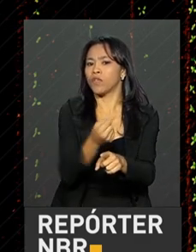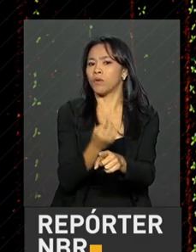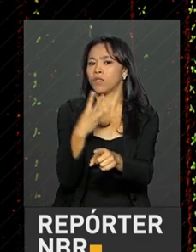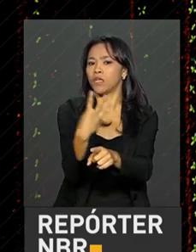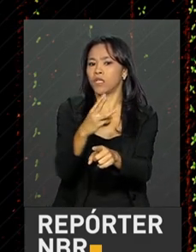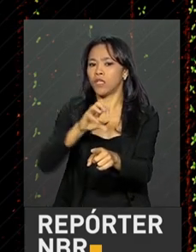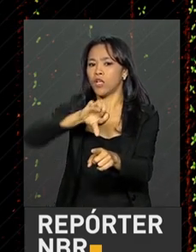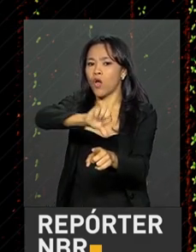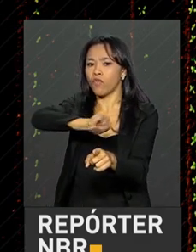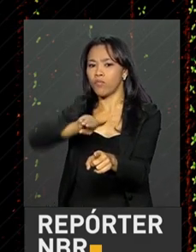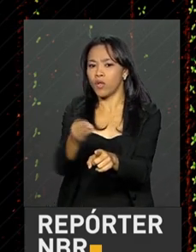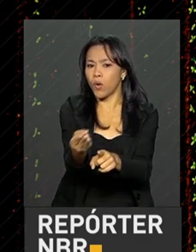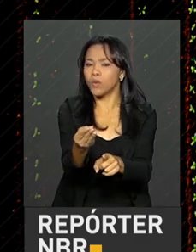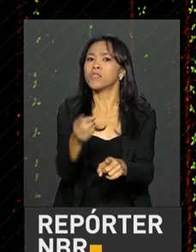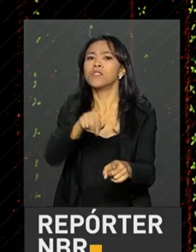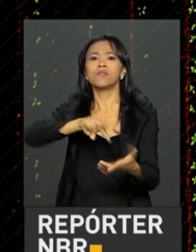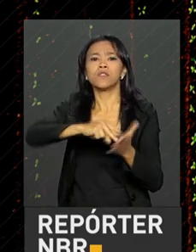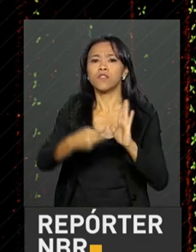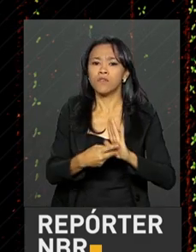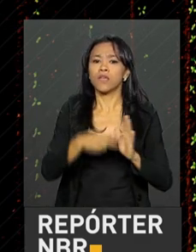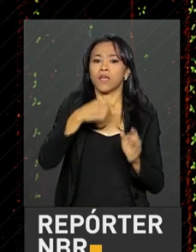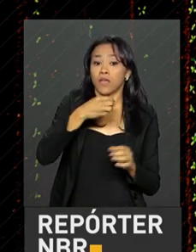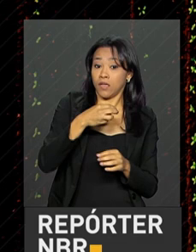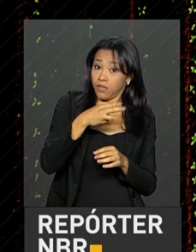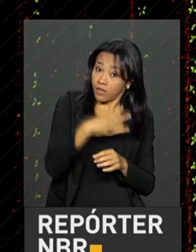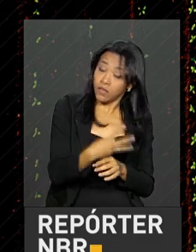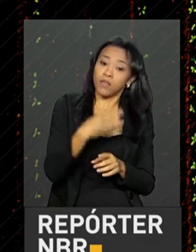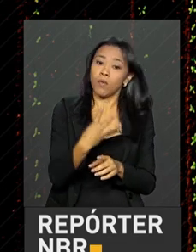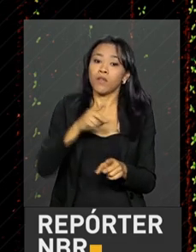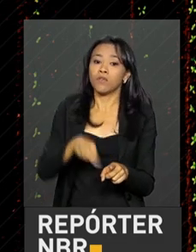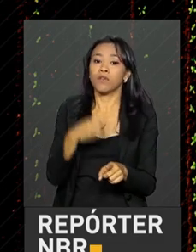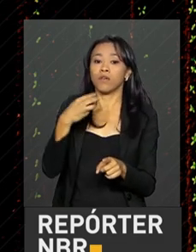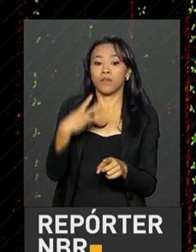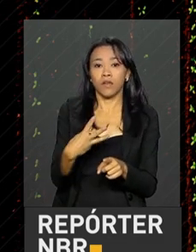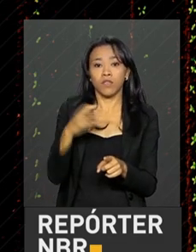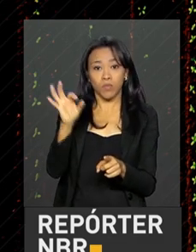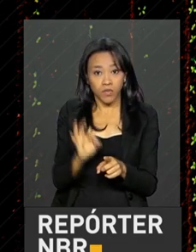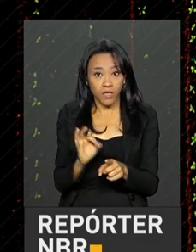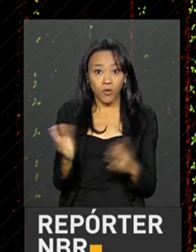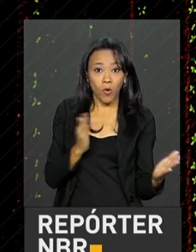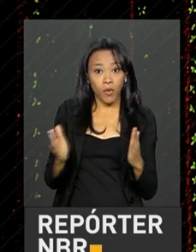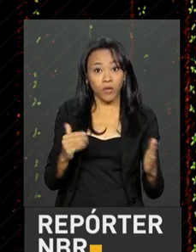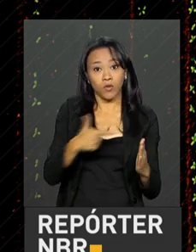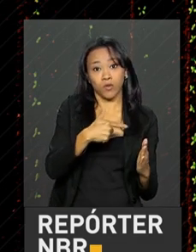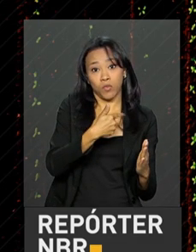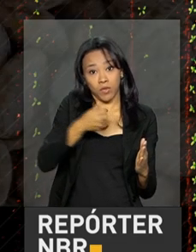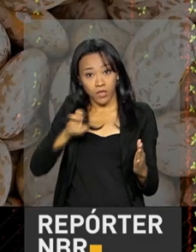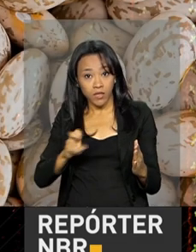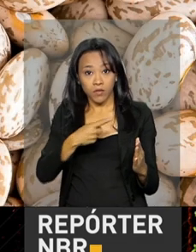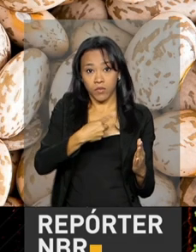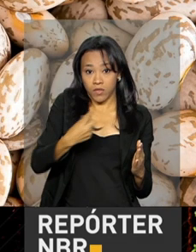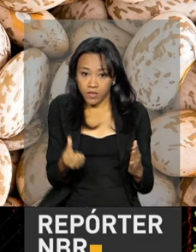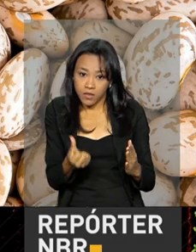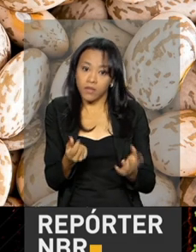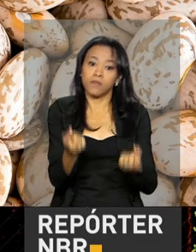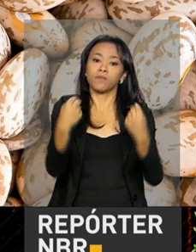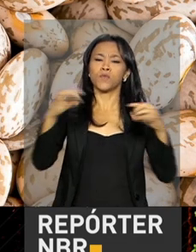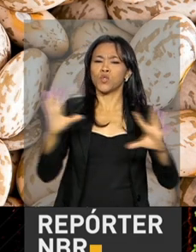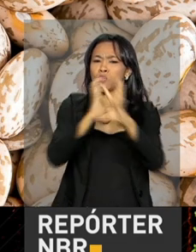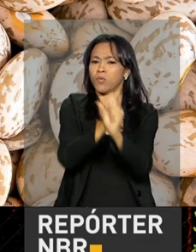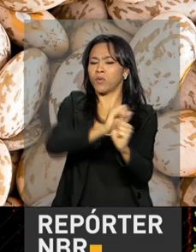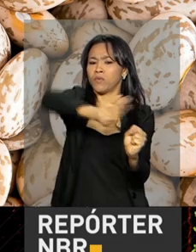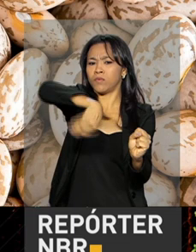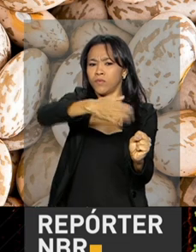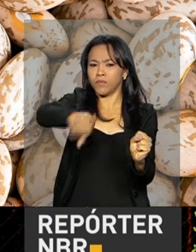toneladas 34,3 a mais do que em 2015 2016 no total de safras do ano